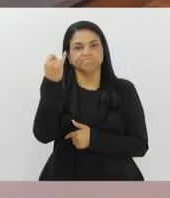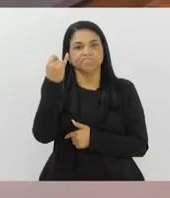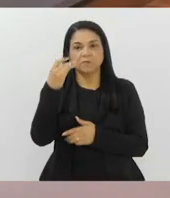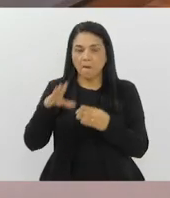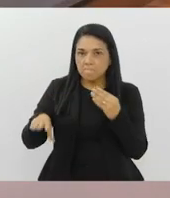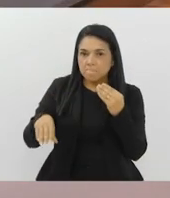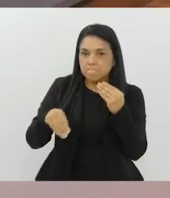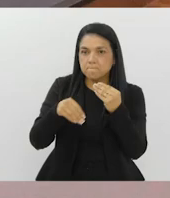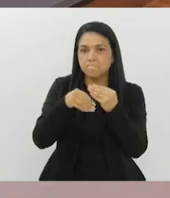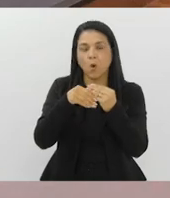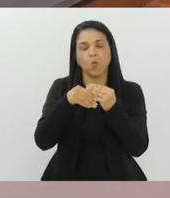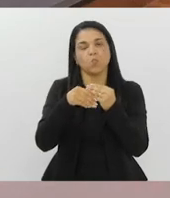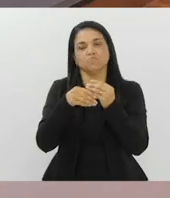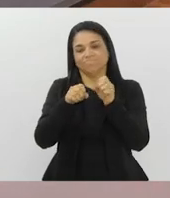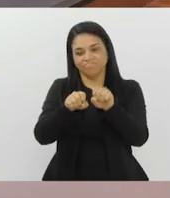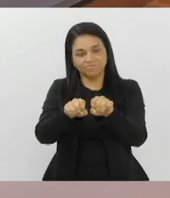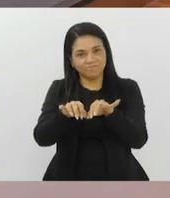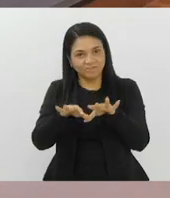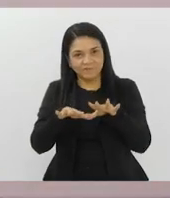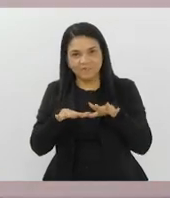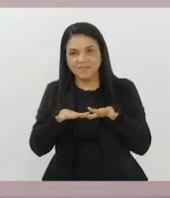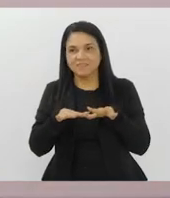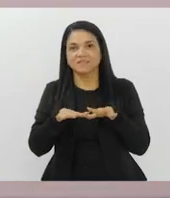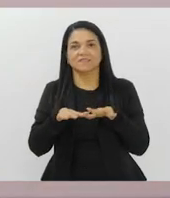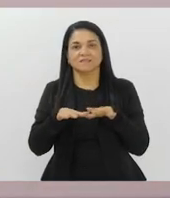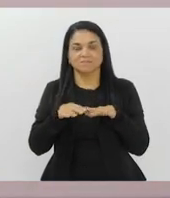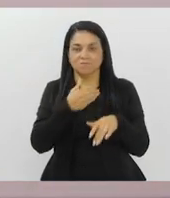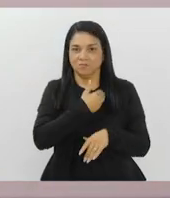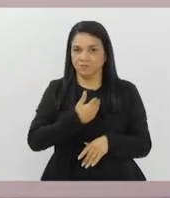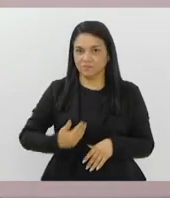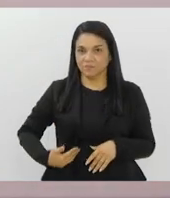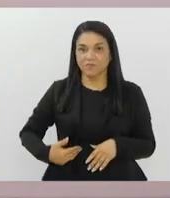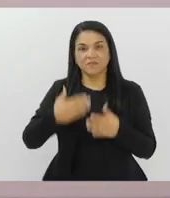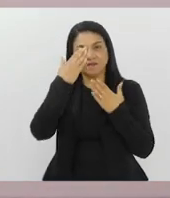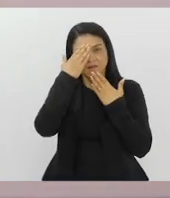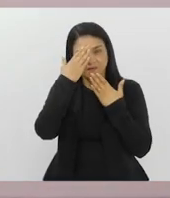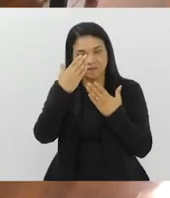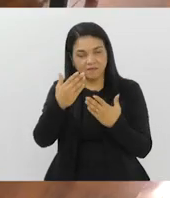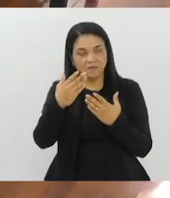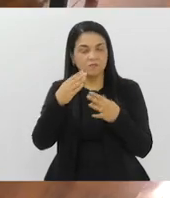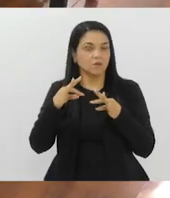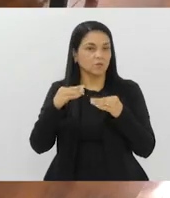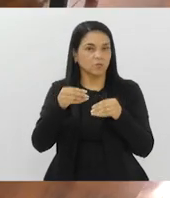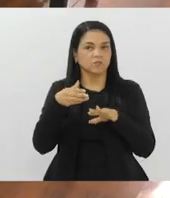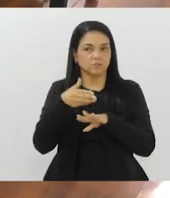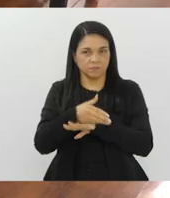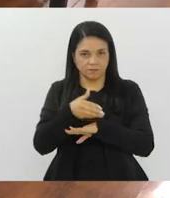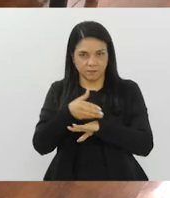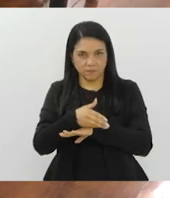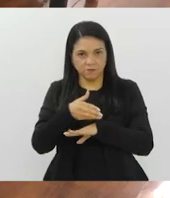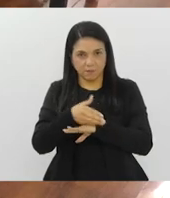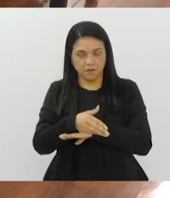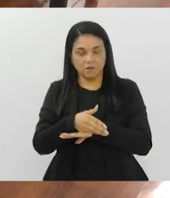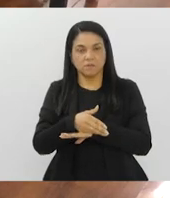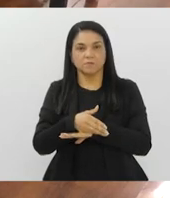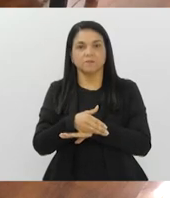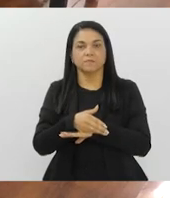fato, a nossa audiência pública. Agradeço a todos aqueles e aquelas que puderam vir aqui